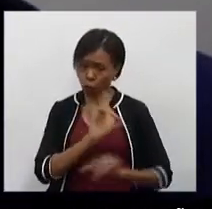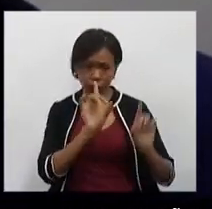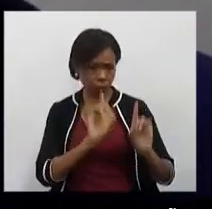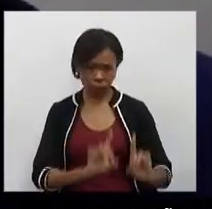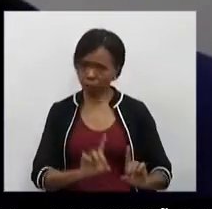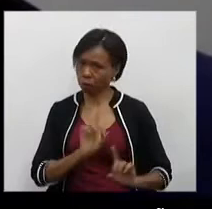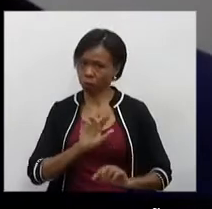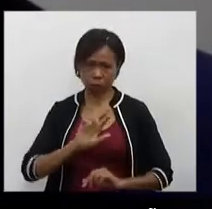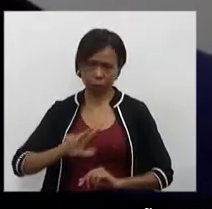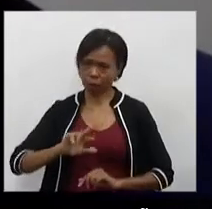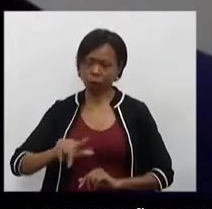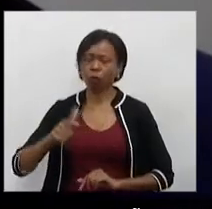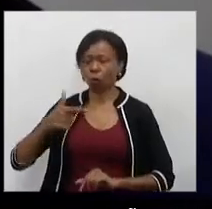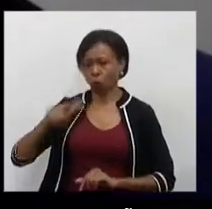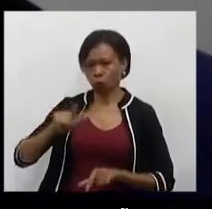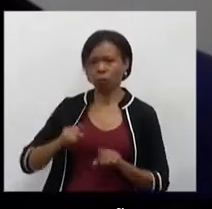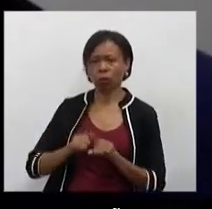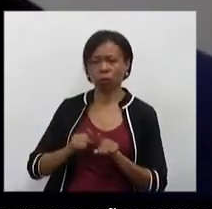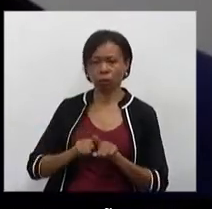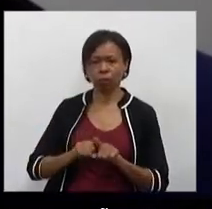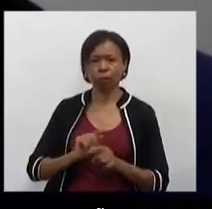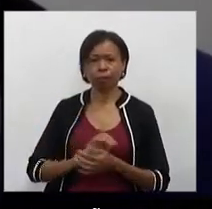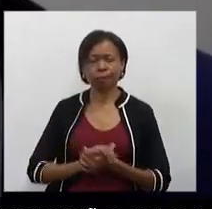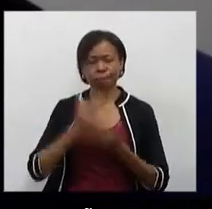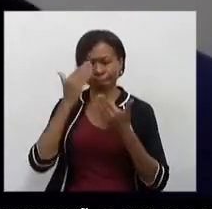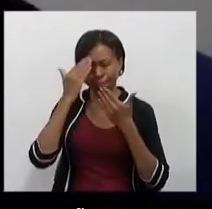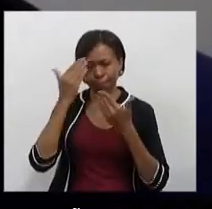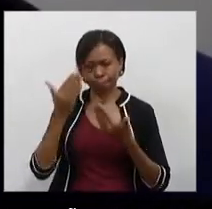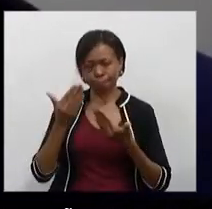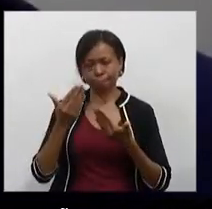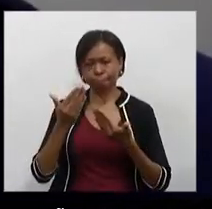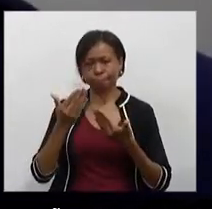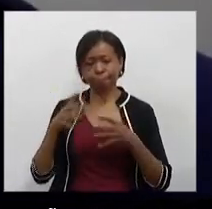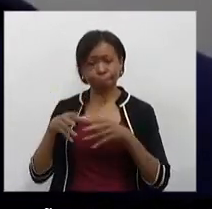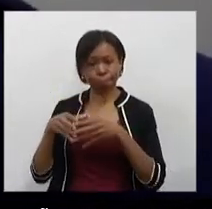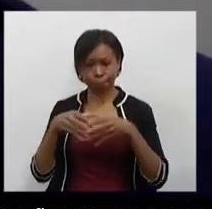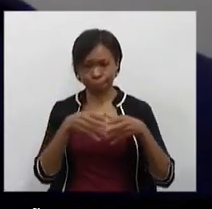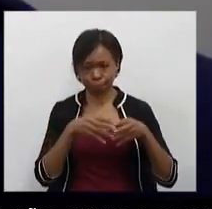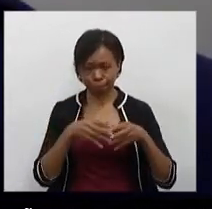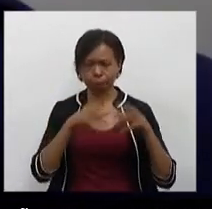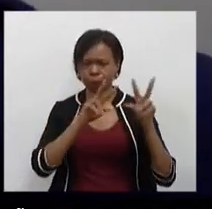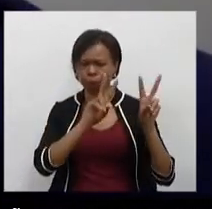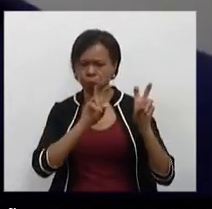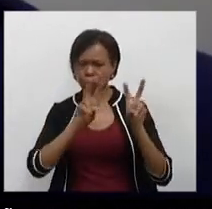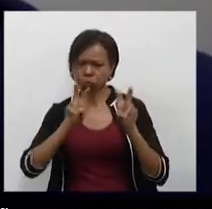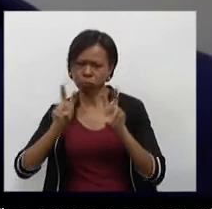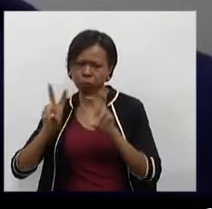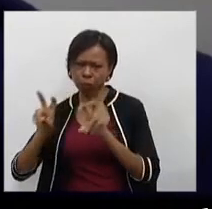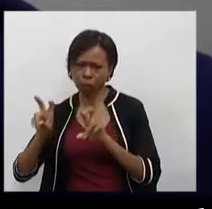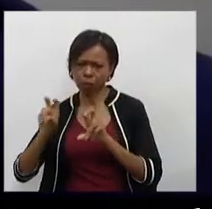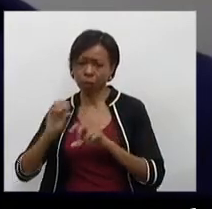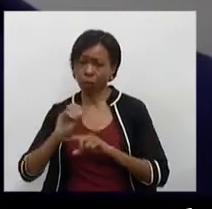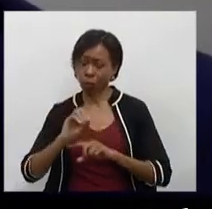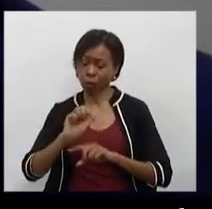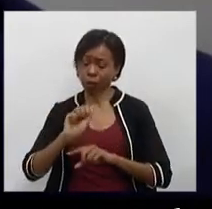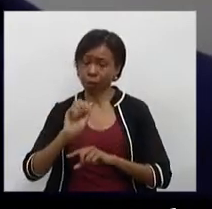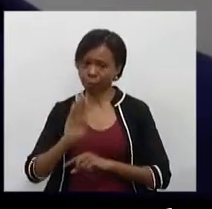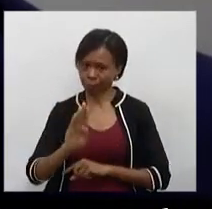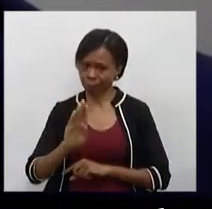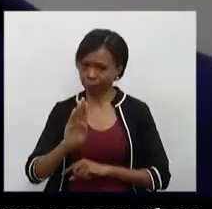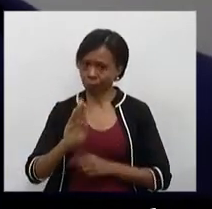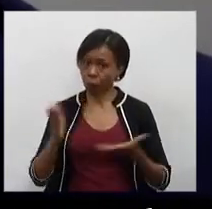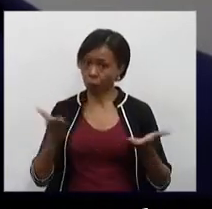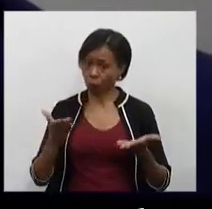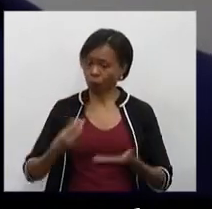meu agradecimento às comissões temáticas da OAB que estão aqui presentes. É muito importante a